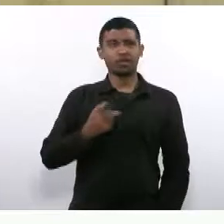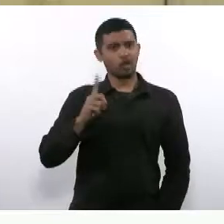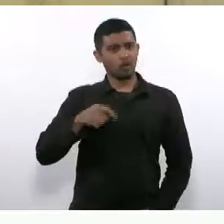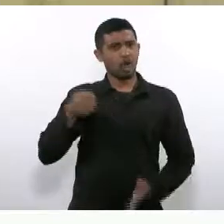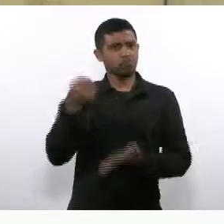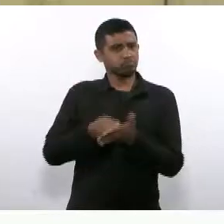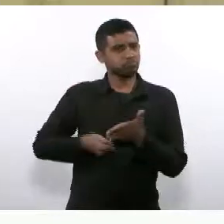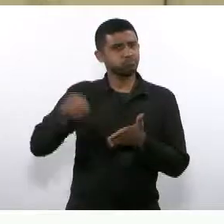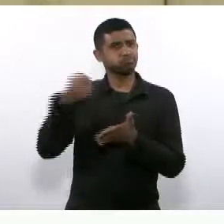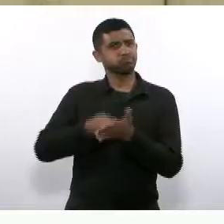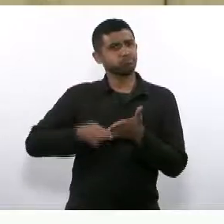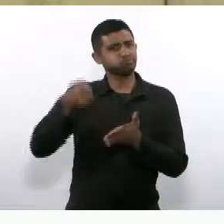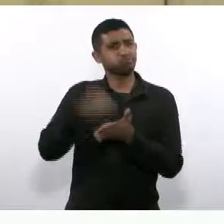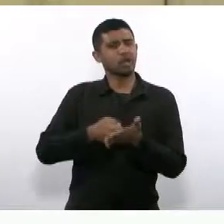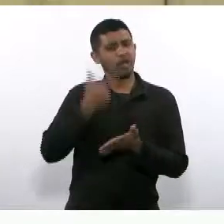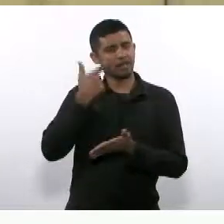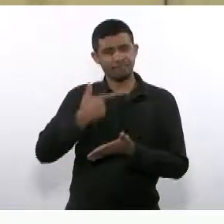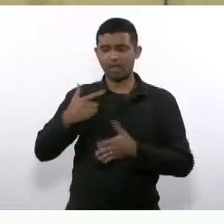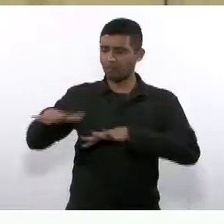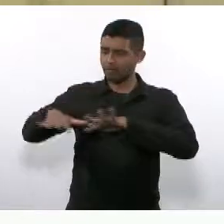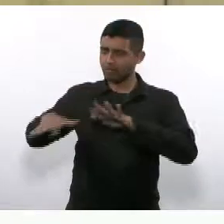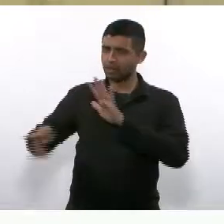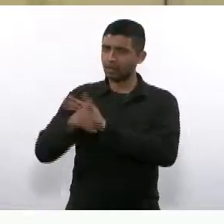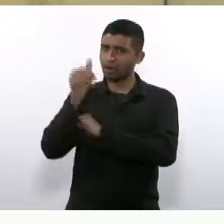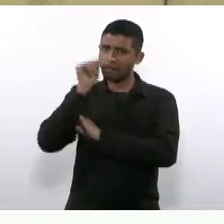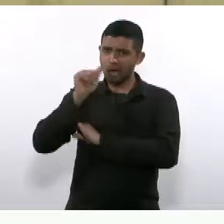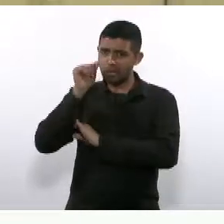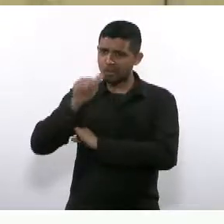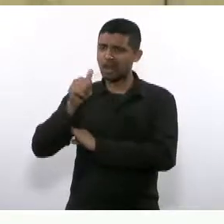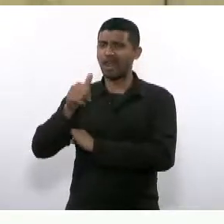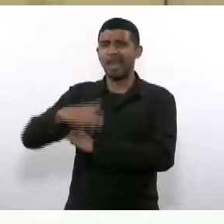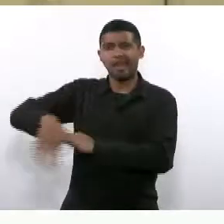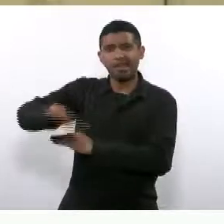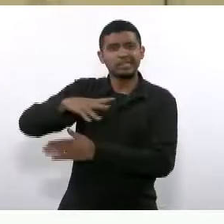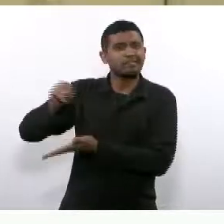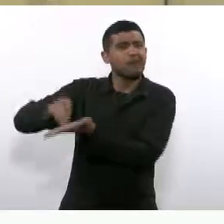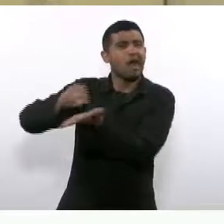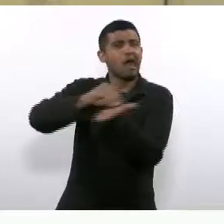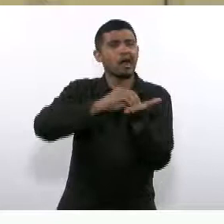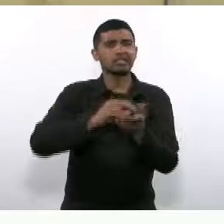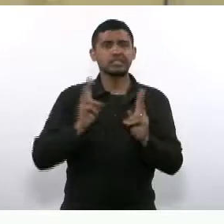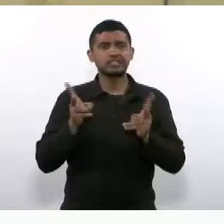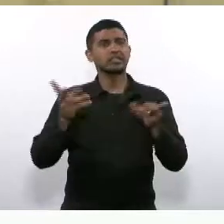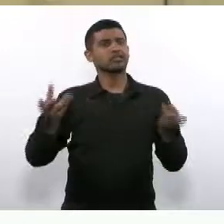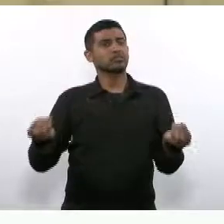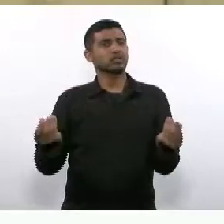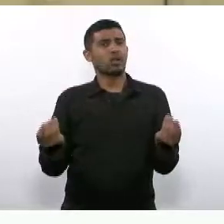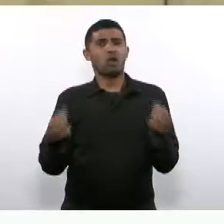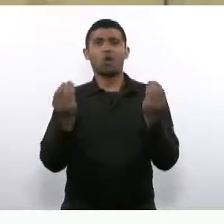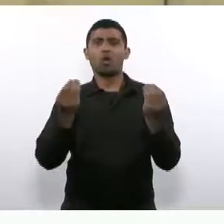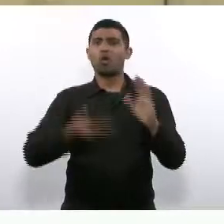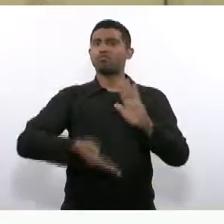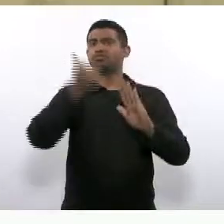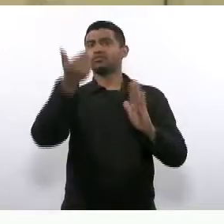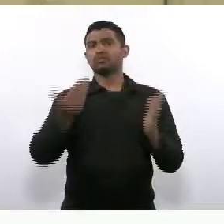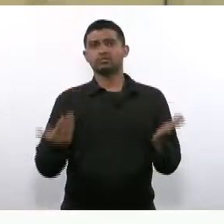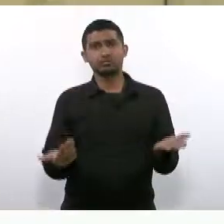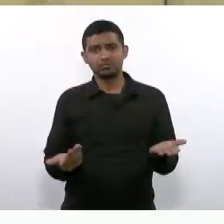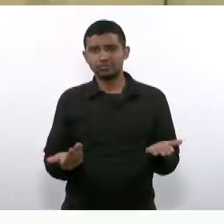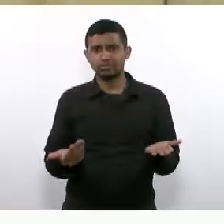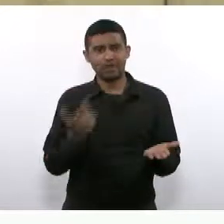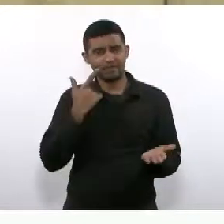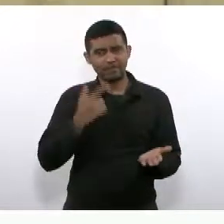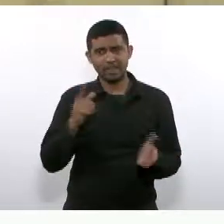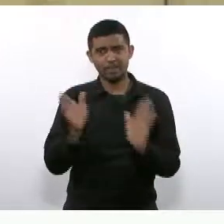é uma demanda da luta das mulheres que sempre existiu. Então, não tem como a gente acatar